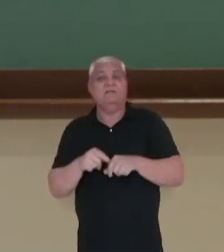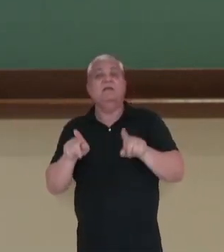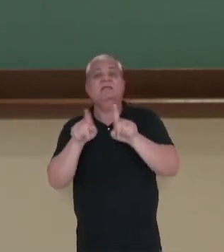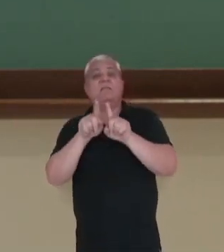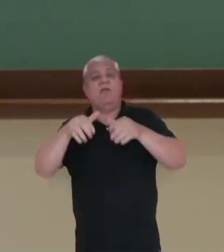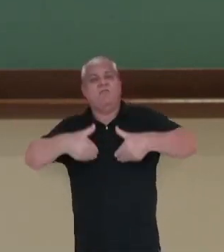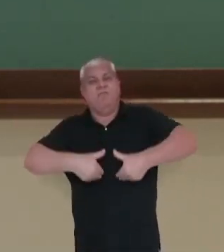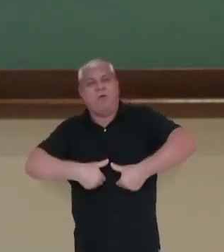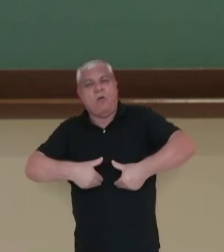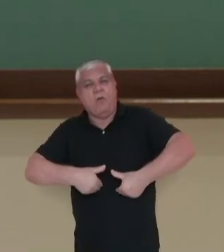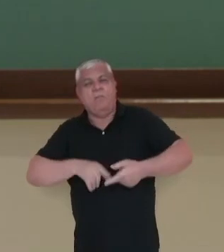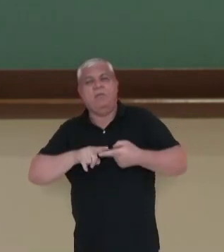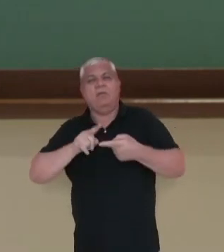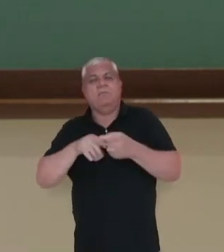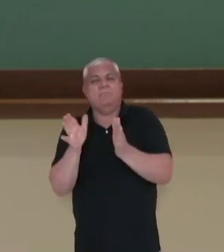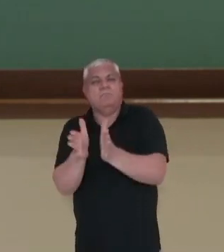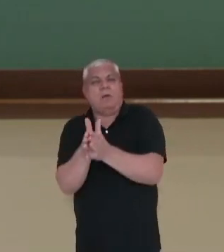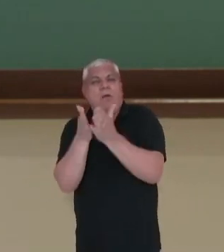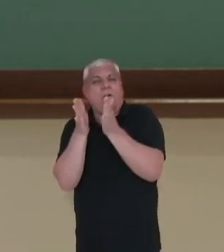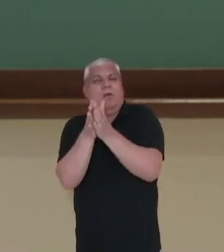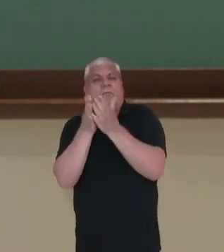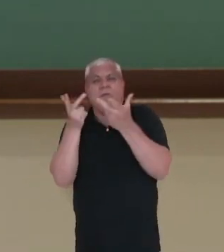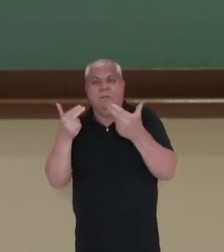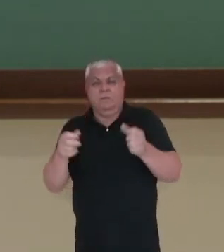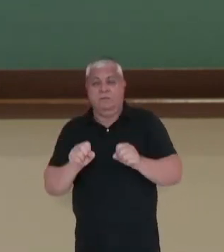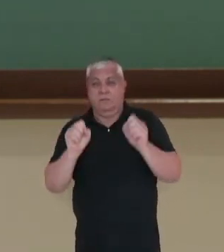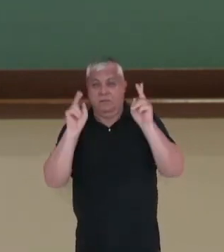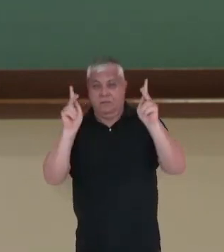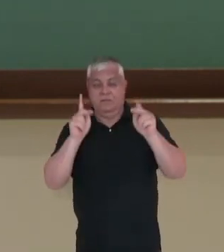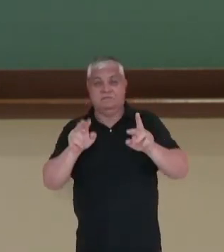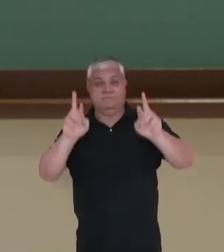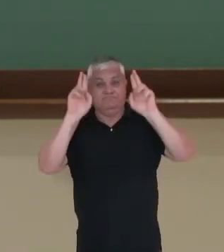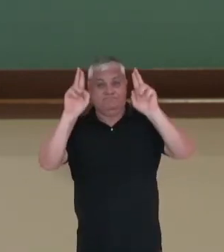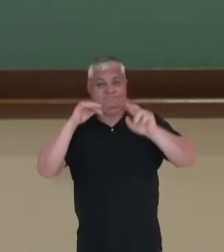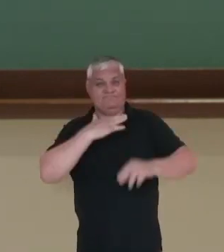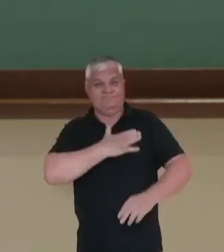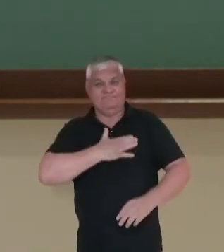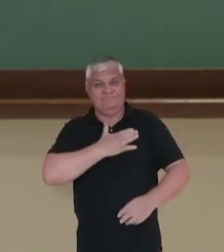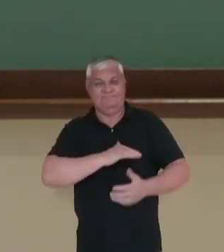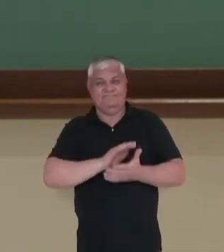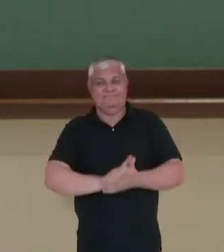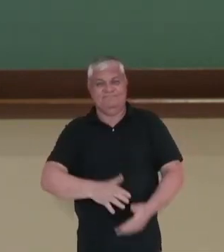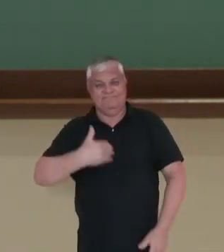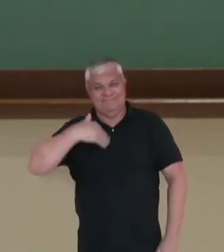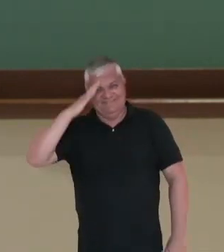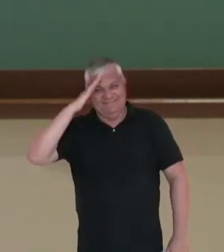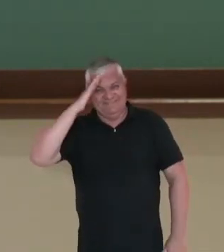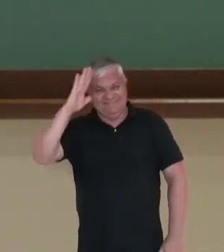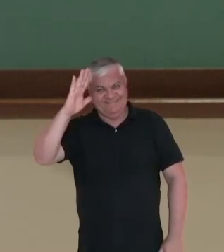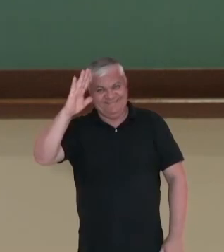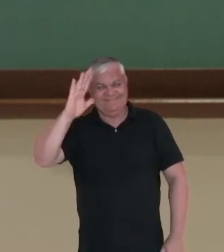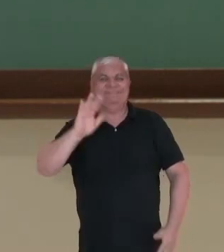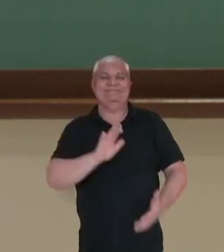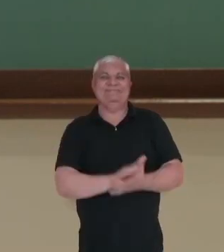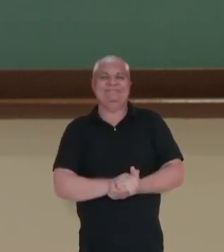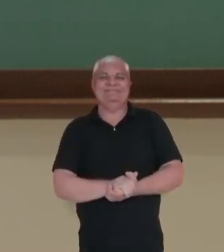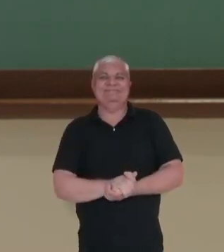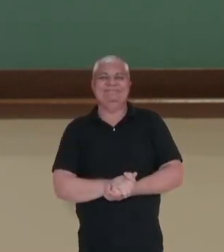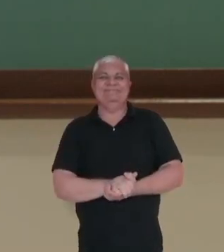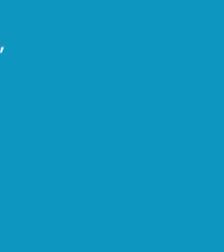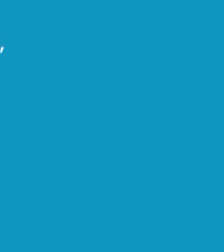da fome, da miséria e assim por diante, ok? Então espero que vocês tenham gostado dessa aula, até o nosso próximo encontro.